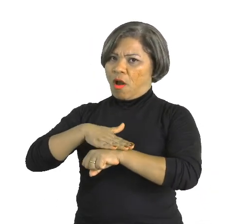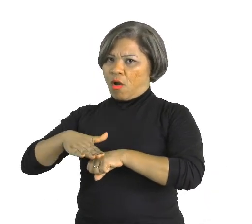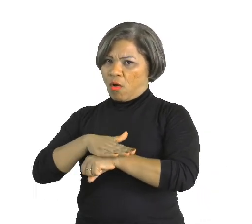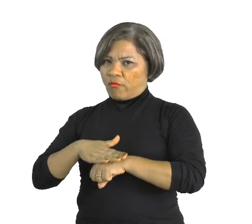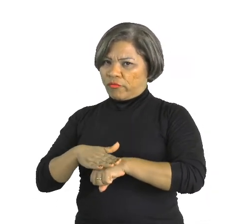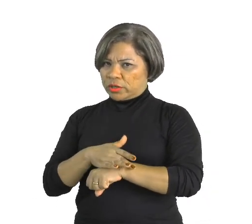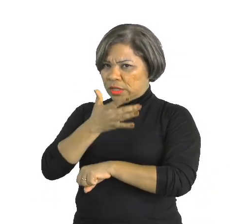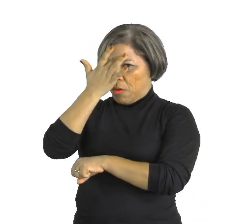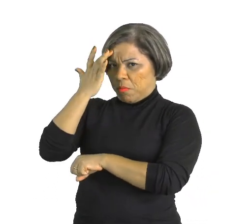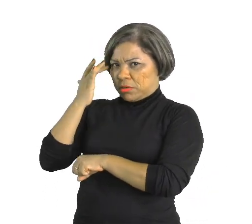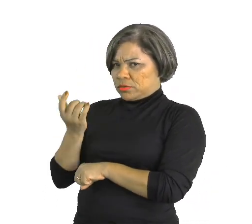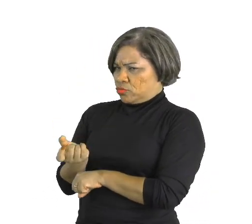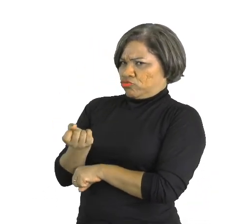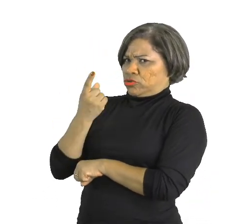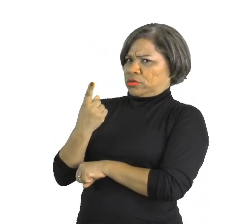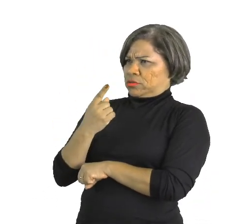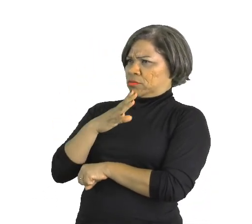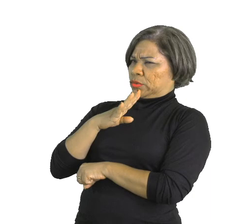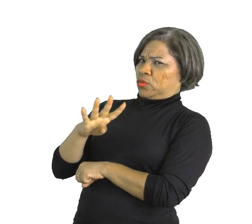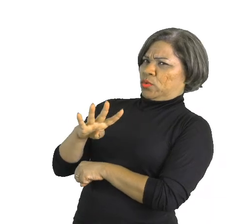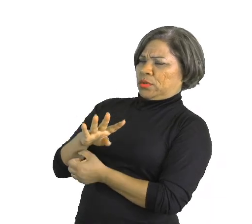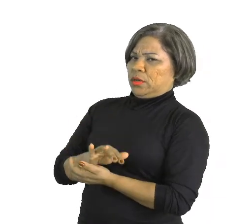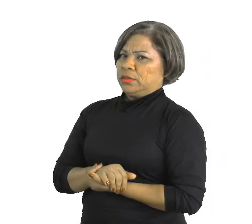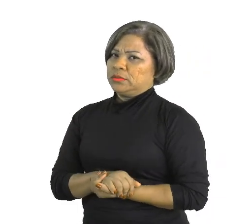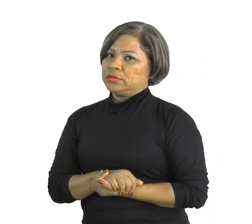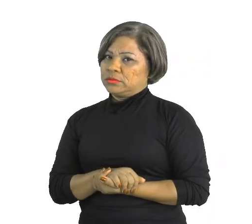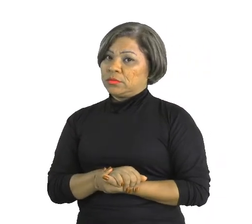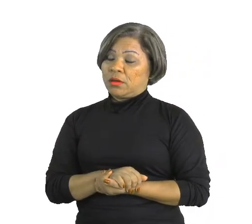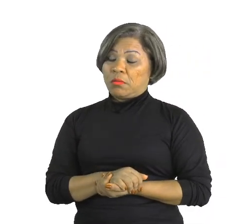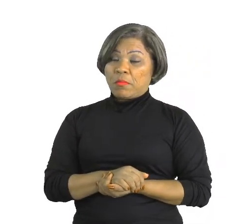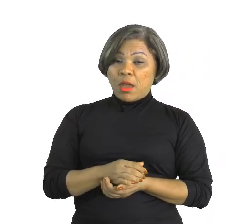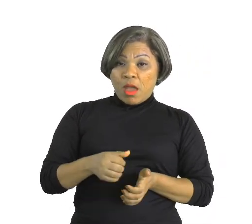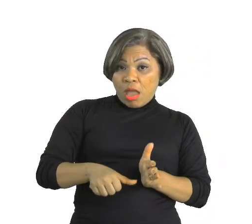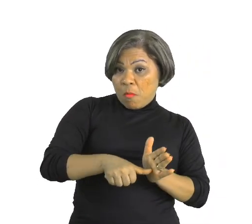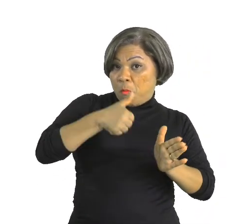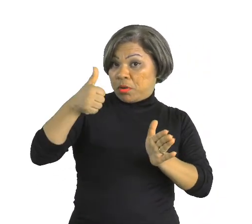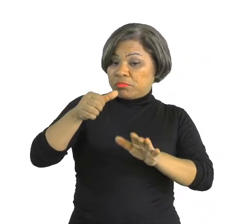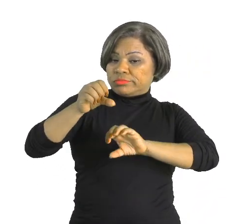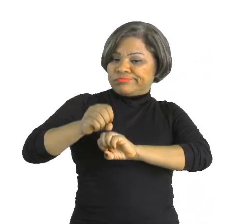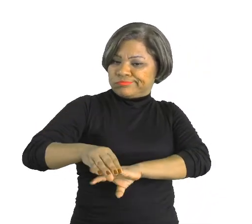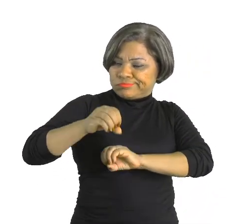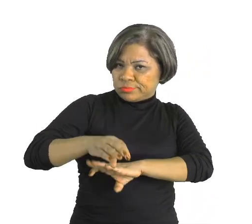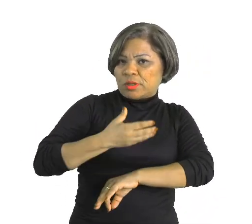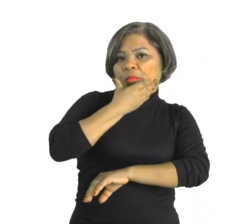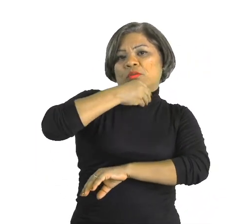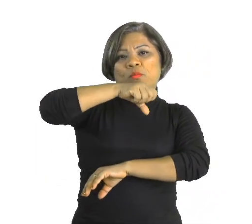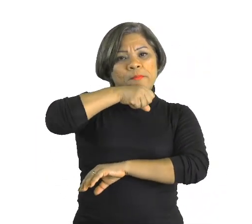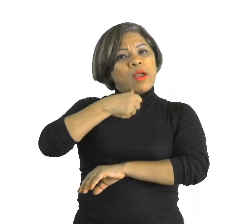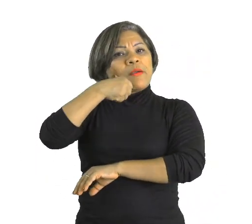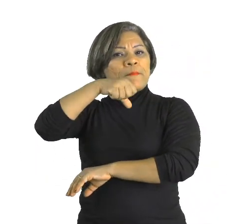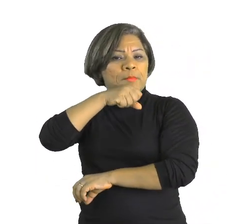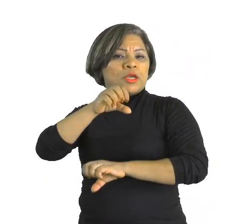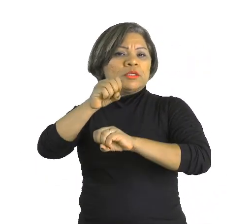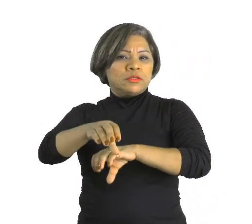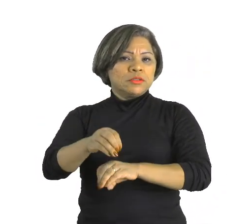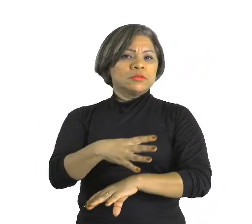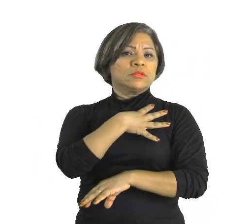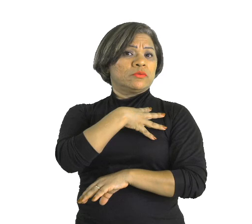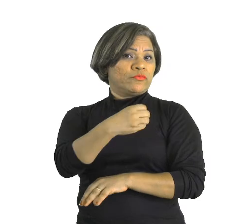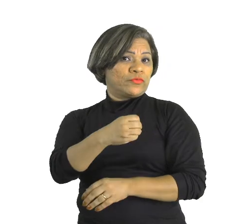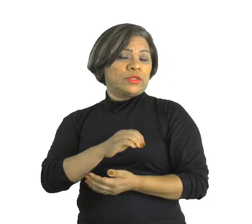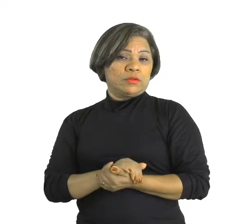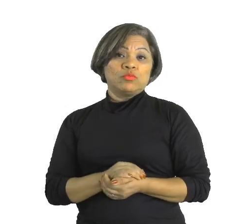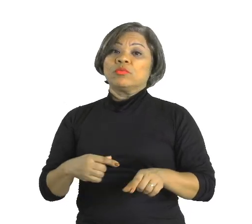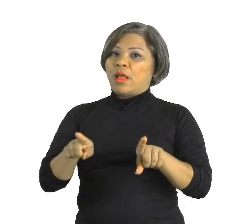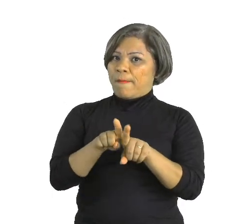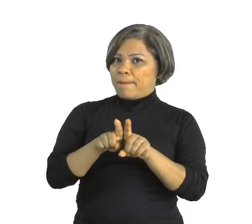primeiros ensinamentos que os pais dão aos seus filhos na vida. Ensine a eles que na internet não é